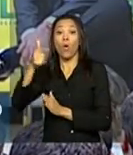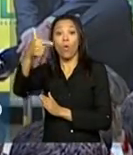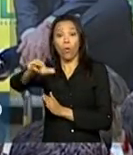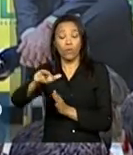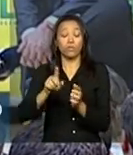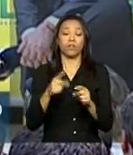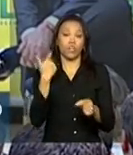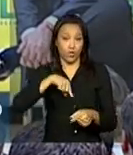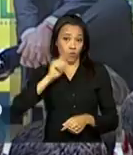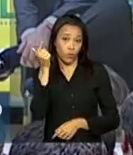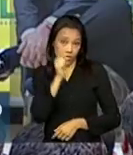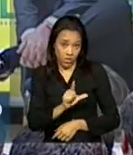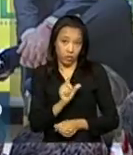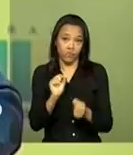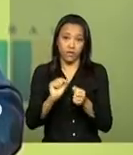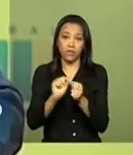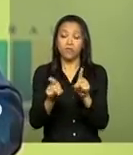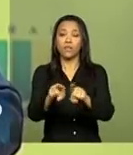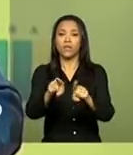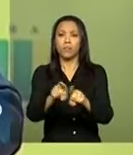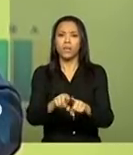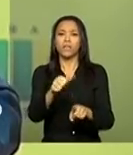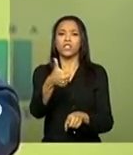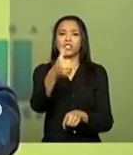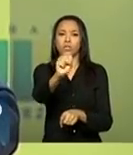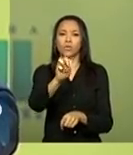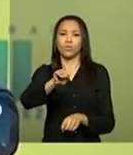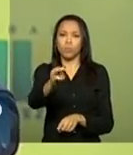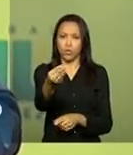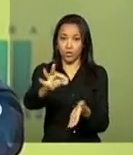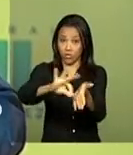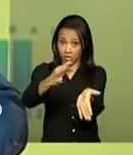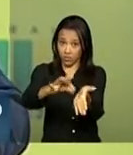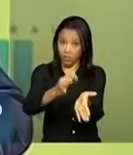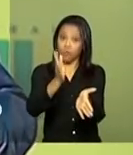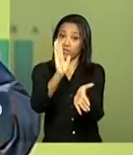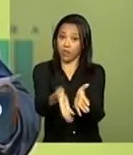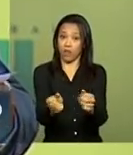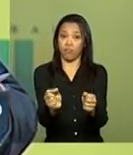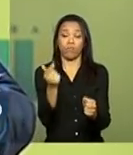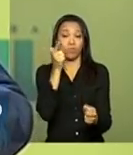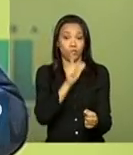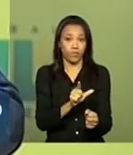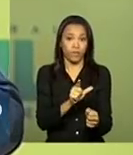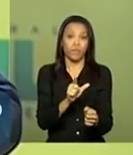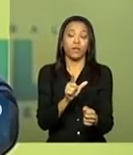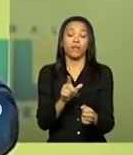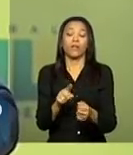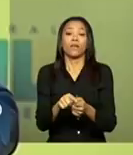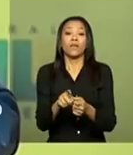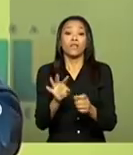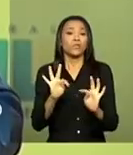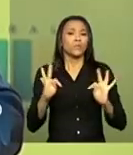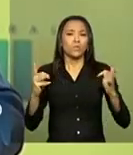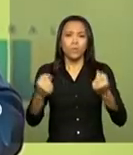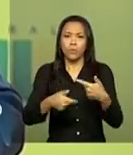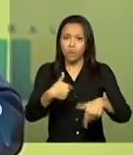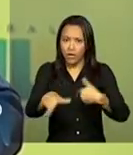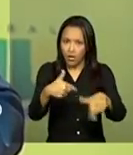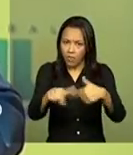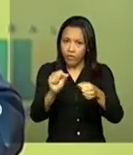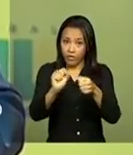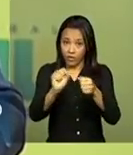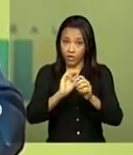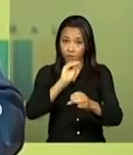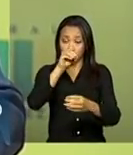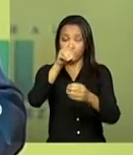que nós conseguimos cumprir a meta dos 8 milhões de matrículas e todo o trabalho que foi feito na educação profissional do